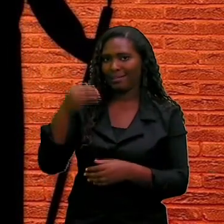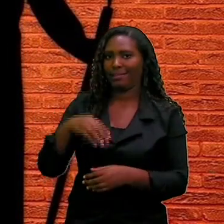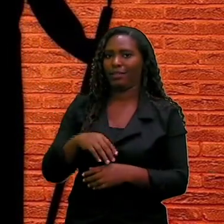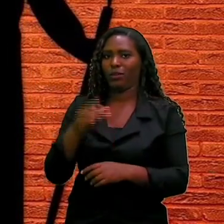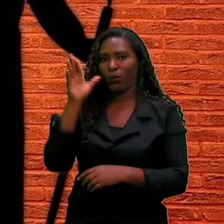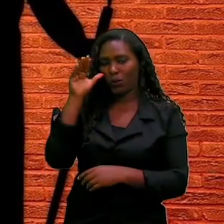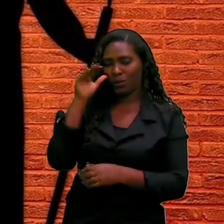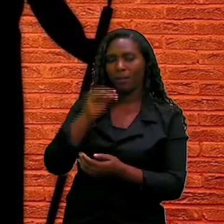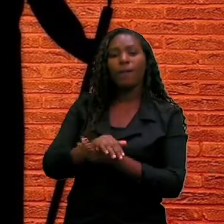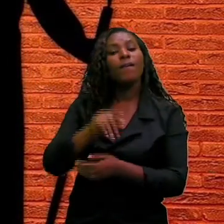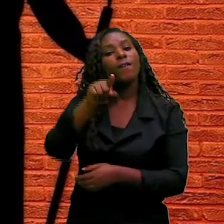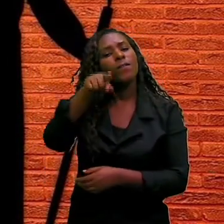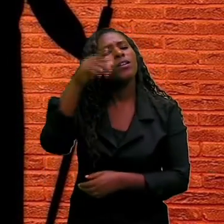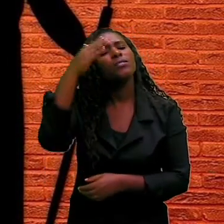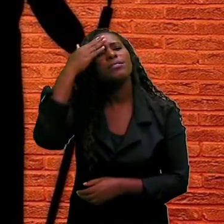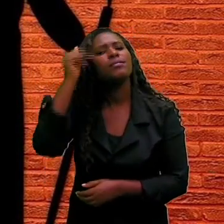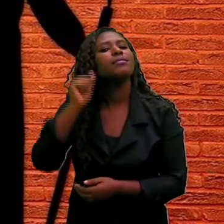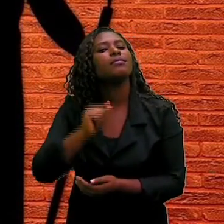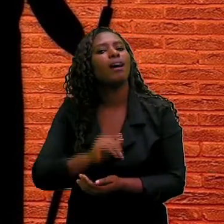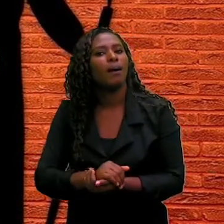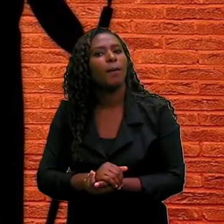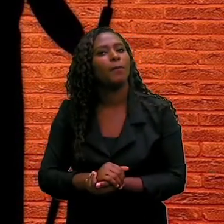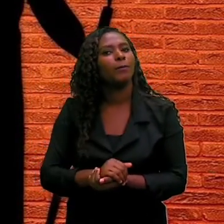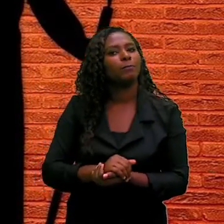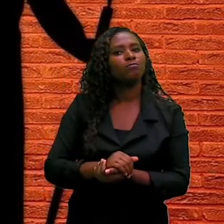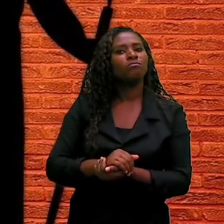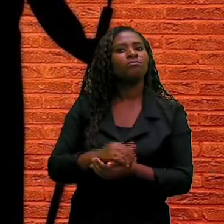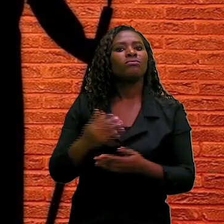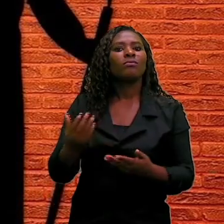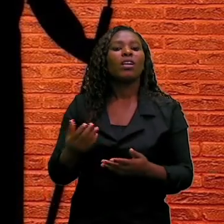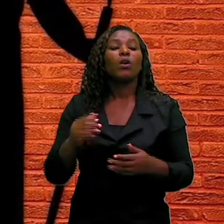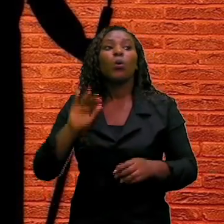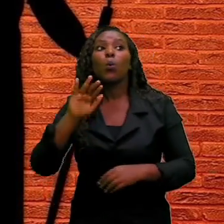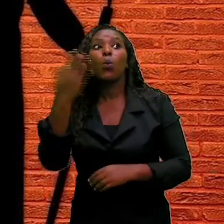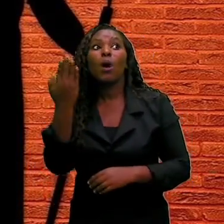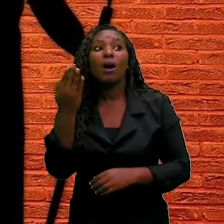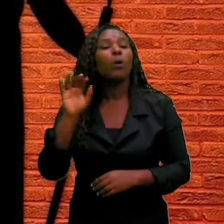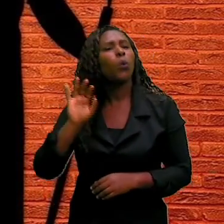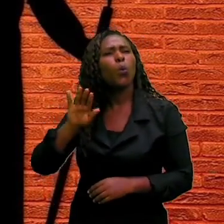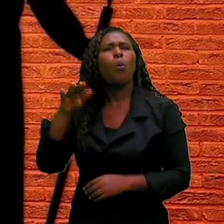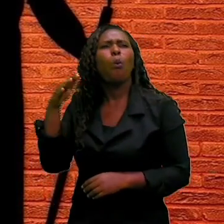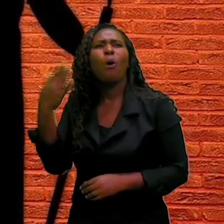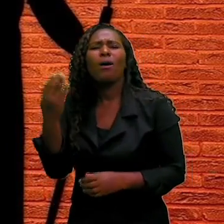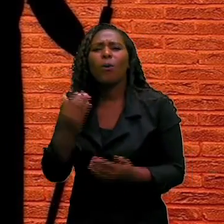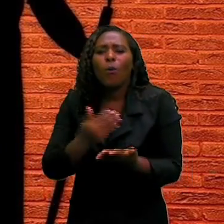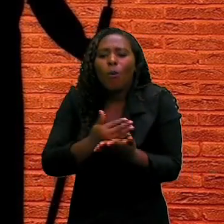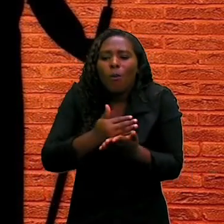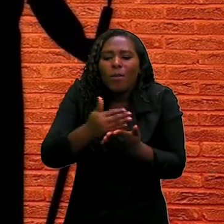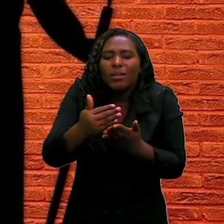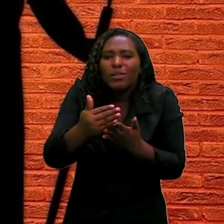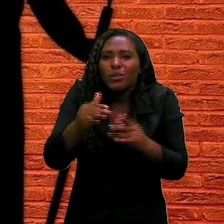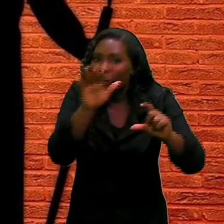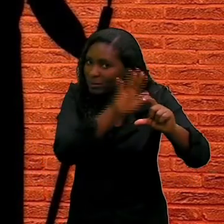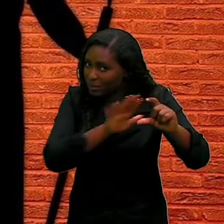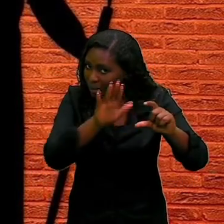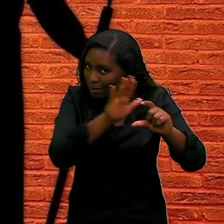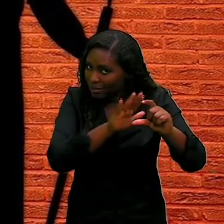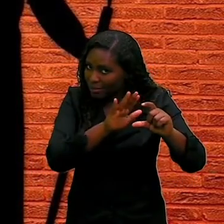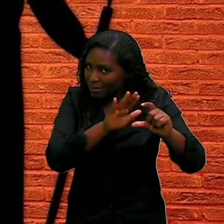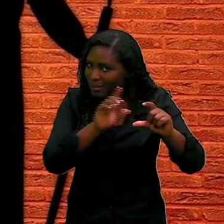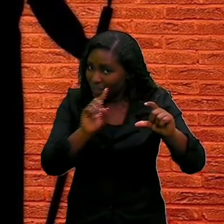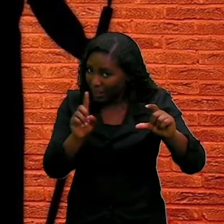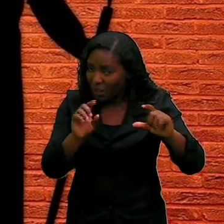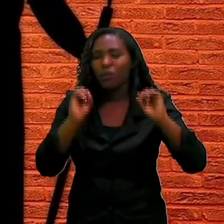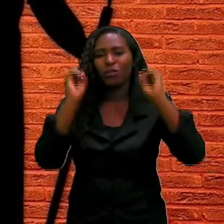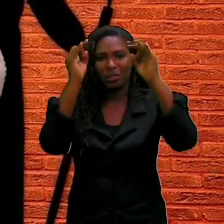curiosidade. Você sabe me dizer, você estudante, quando surgiu a charge? Não? Então eu vou contar. Presta atenção, hein? Estão